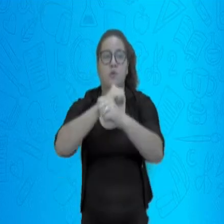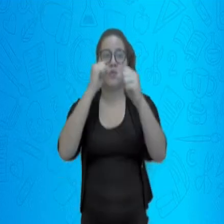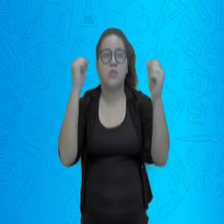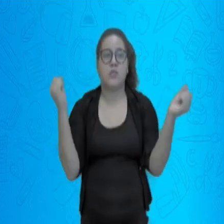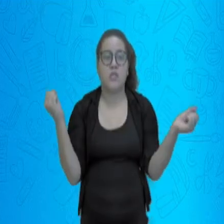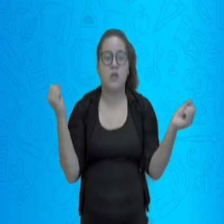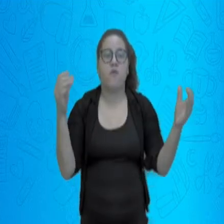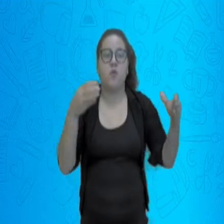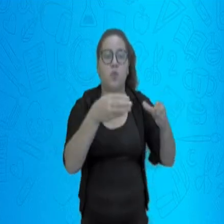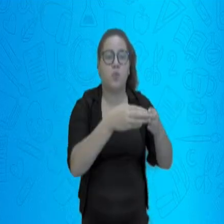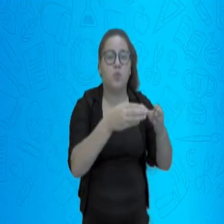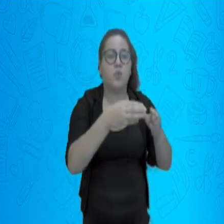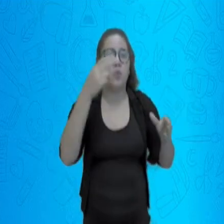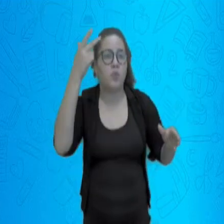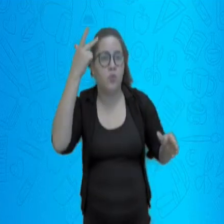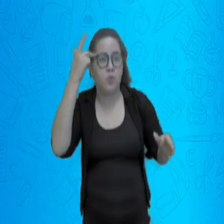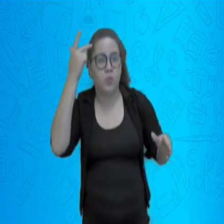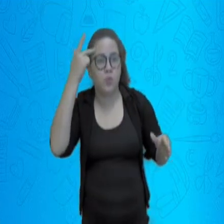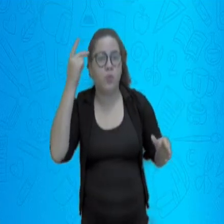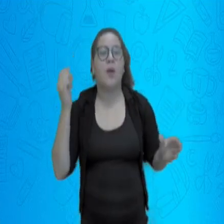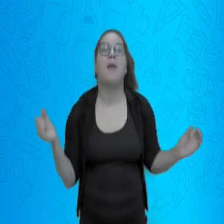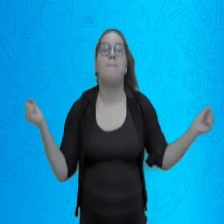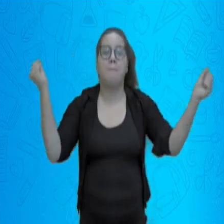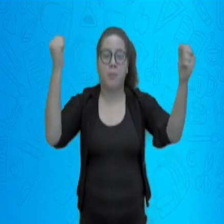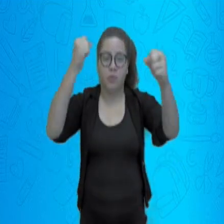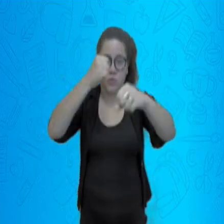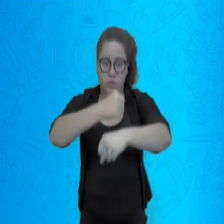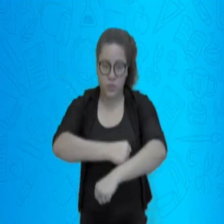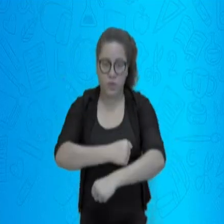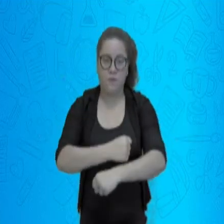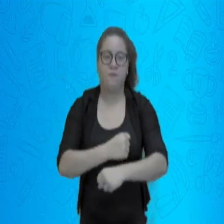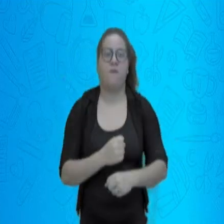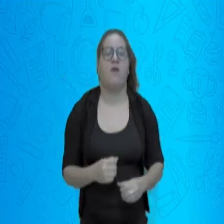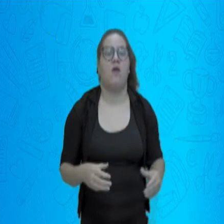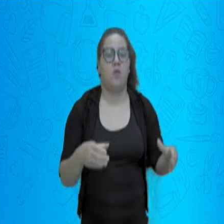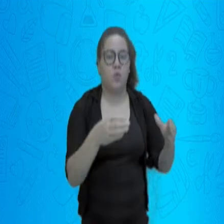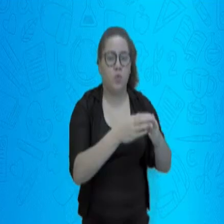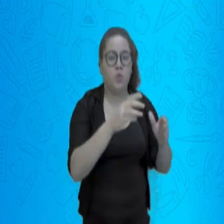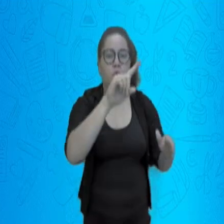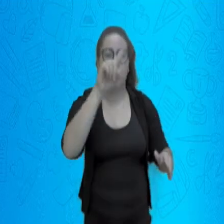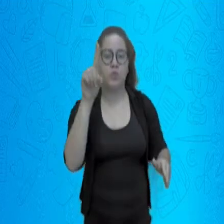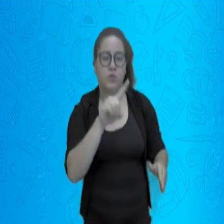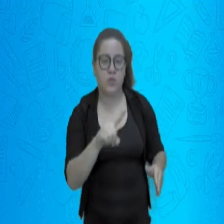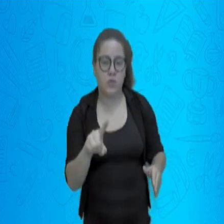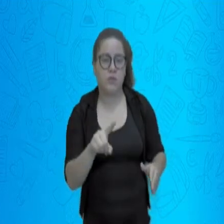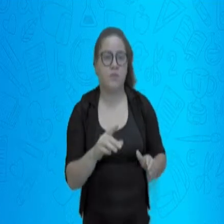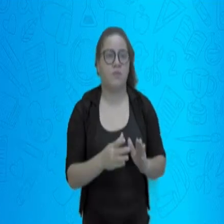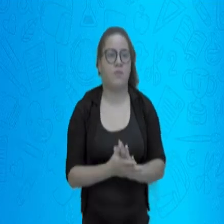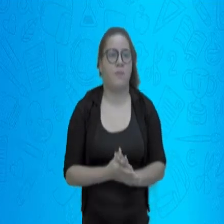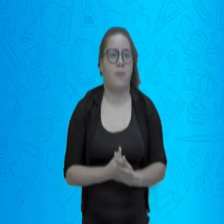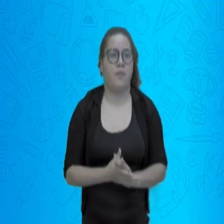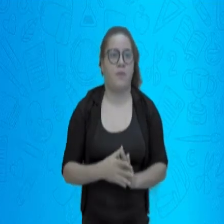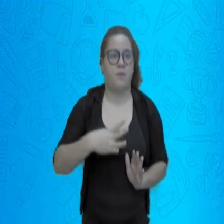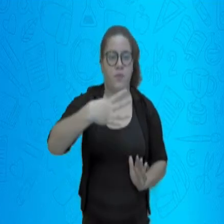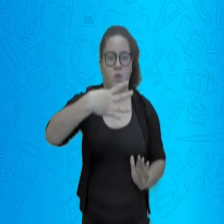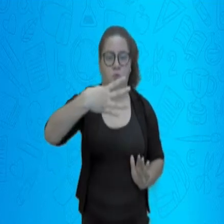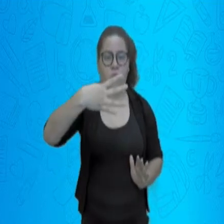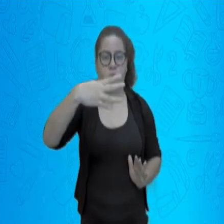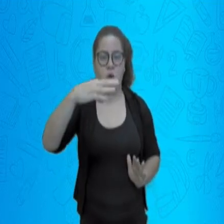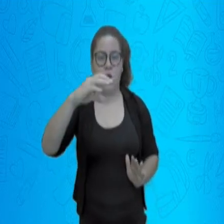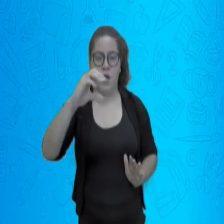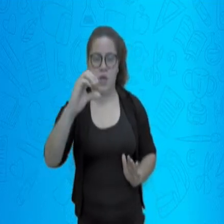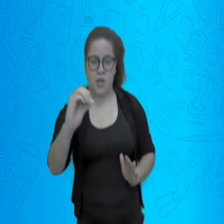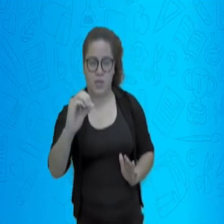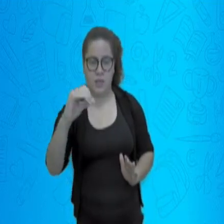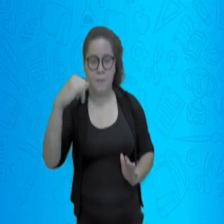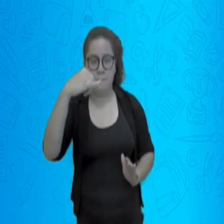e possíveis no conjunto dos números inteiros. Então, olha bem, 40 menos 50.